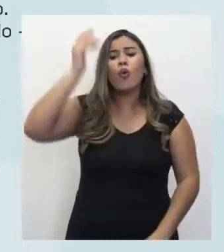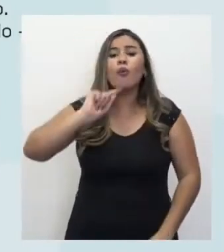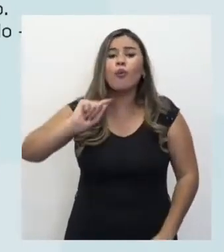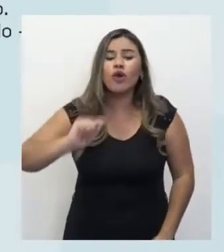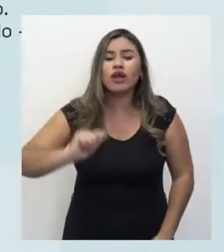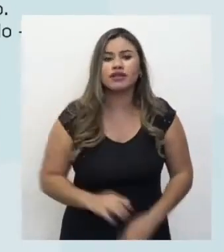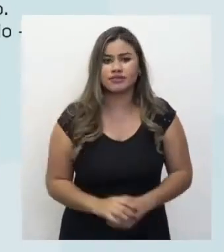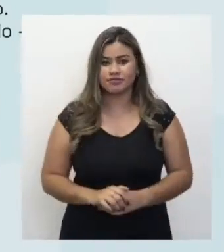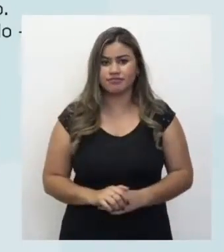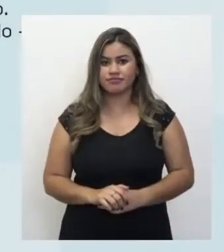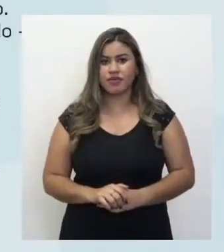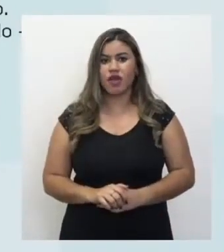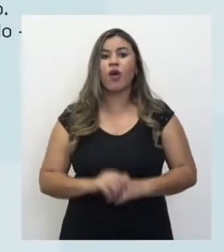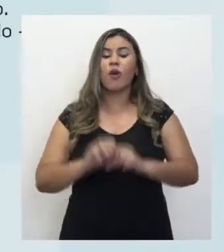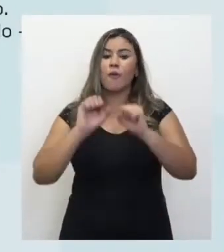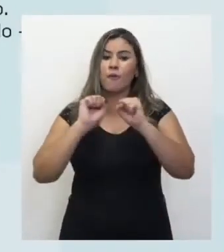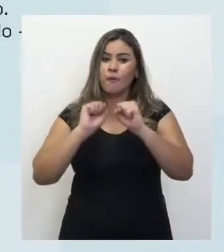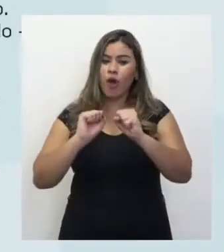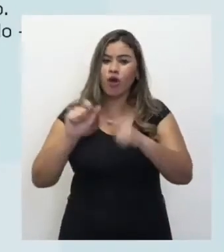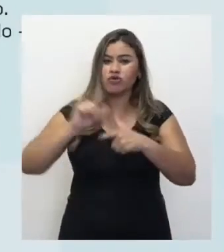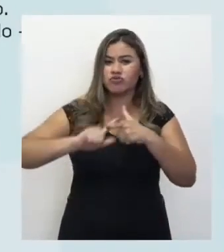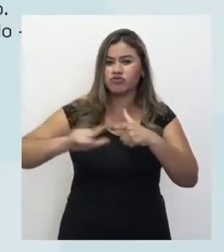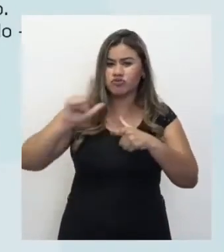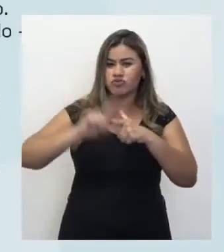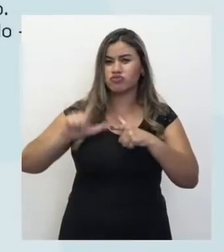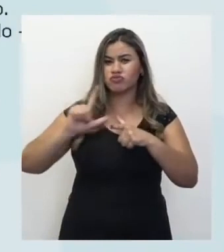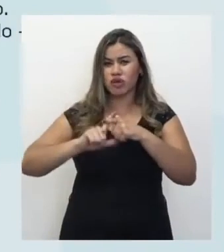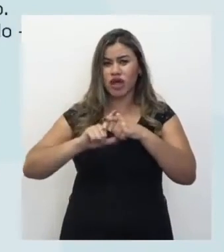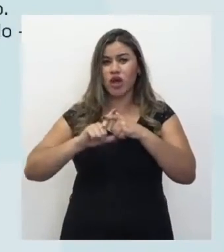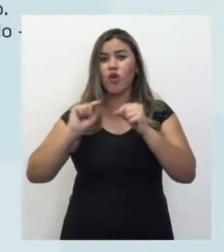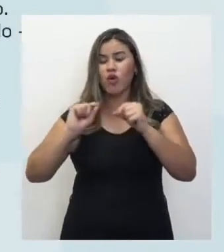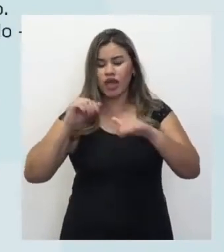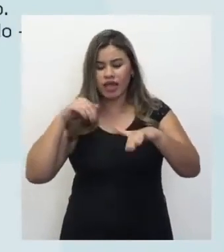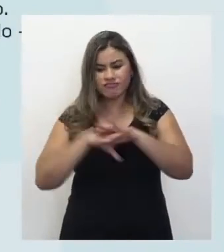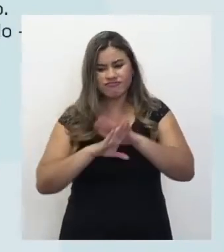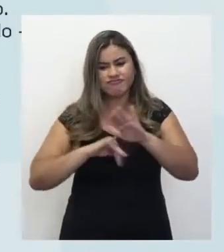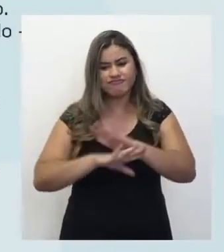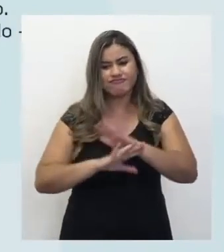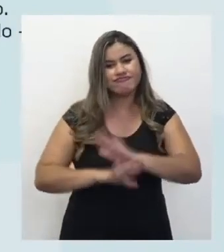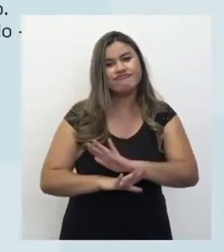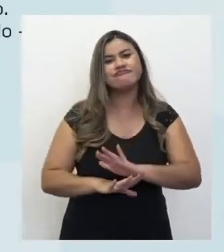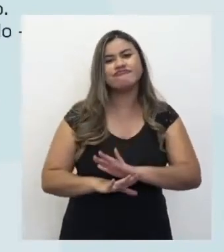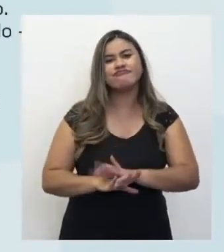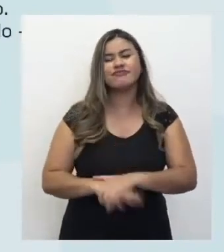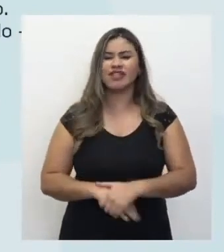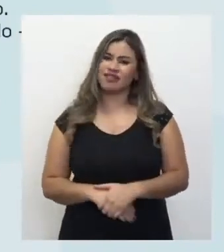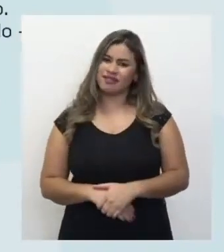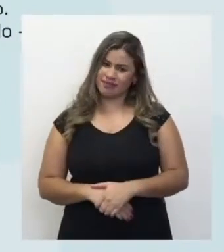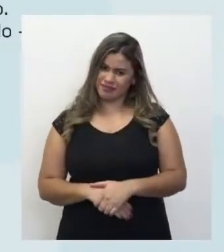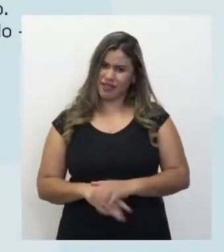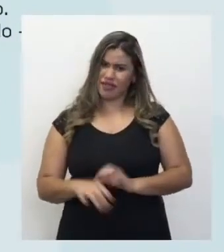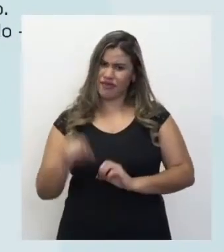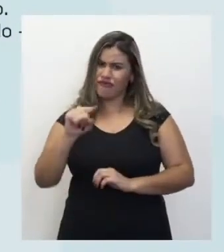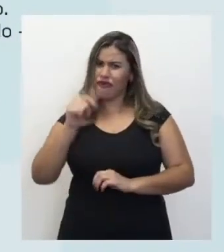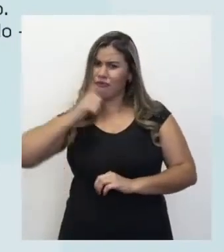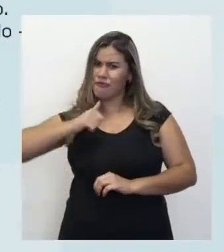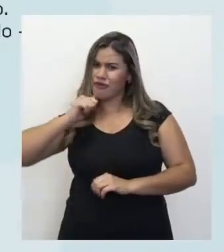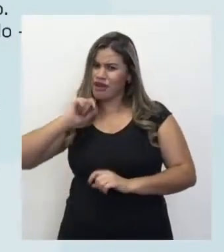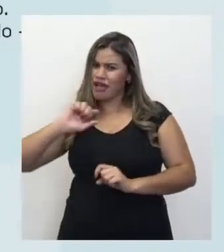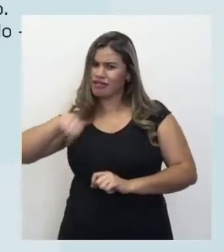Pode ser maior aviso, maior discrição e siso, que guardar o meu tesouro? Não sois vós, mulher, meu